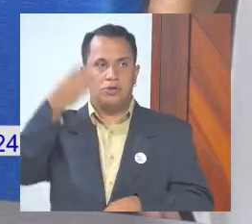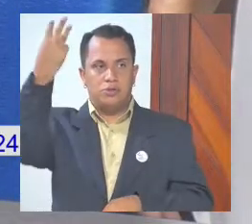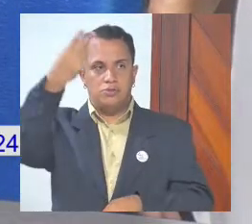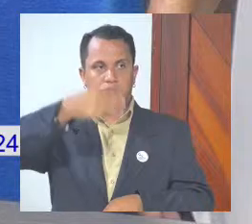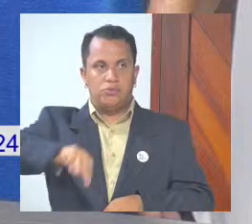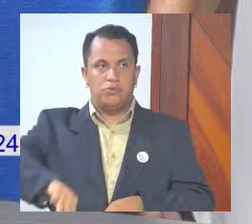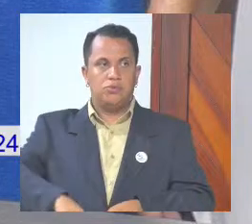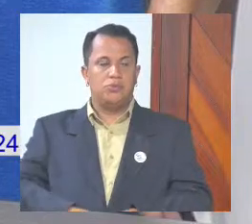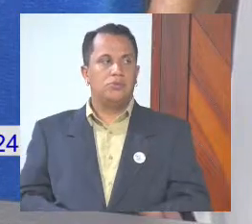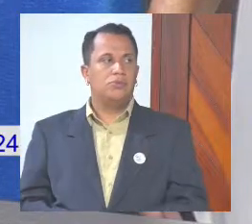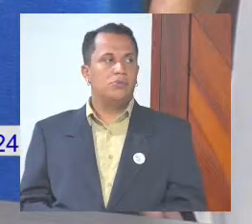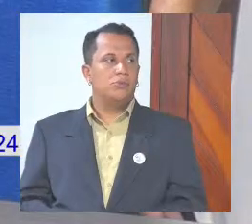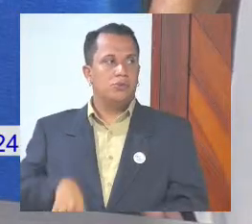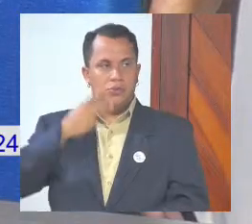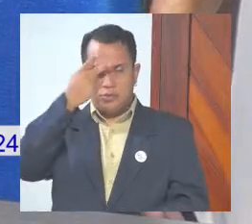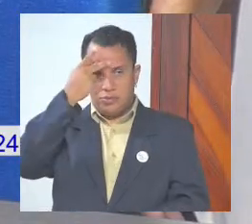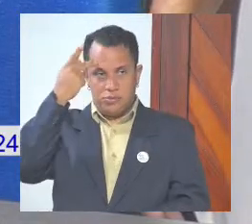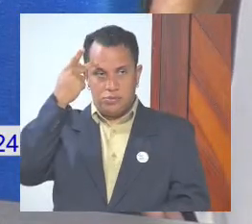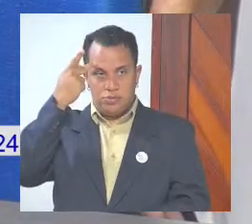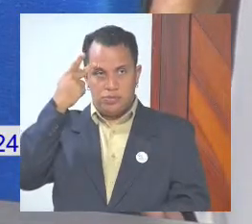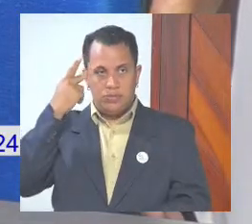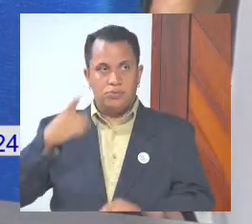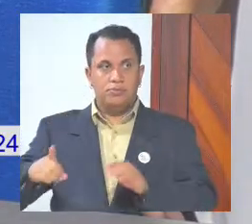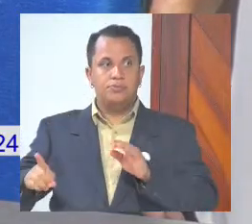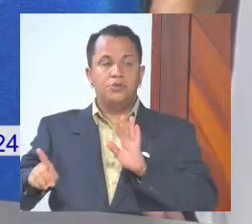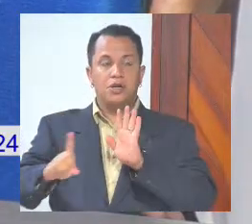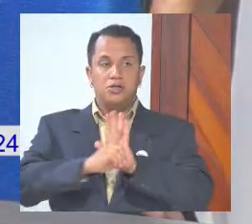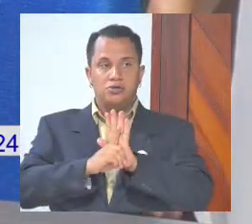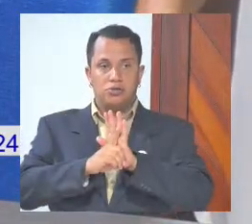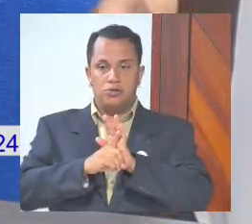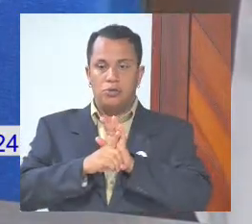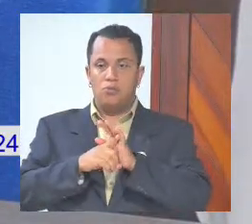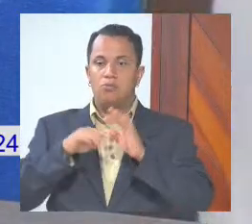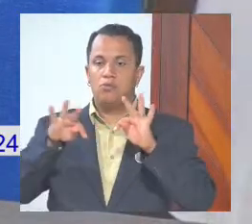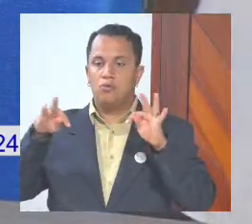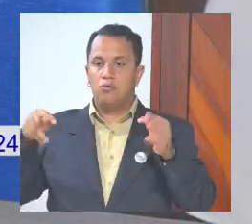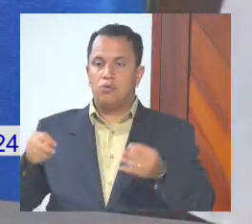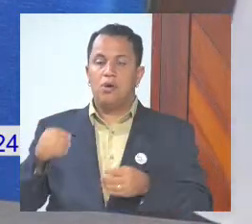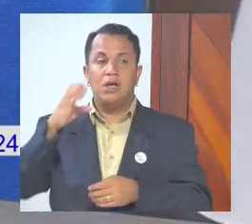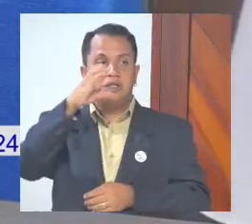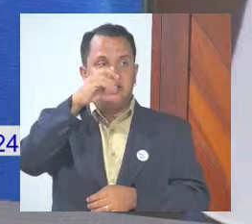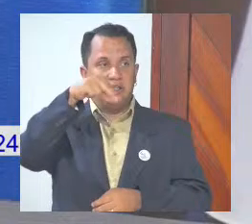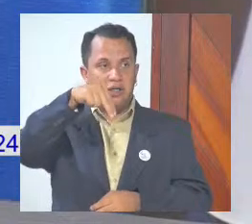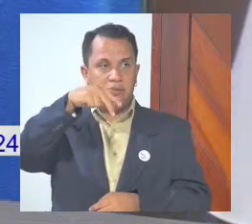Maranhão. Pessoa jurídica de direito público, CNPJ